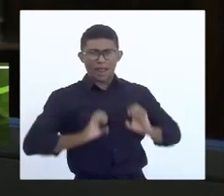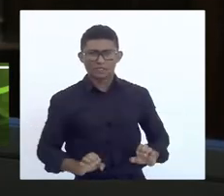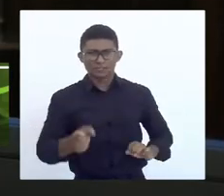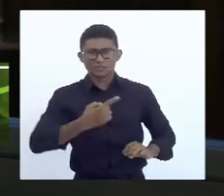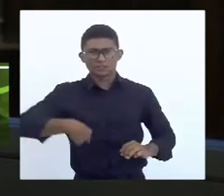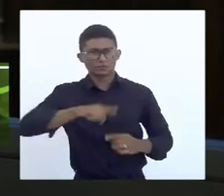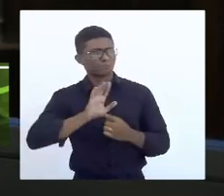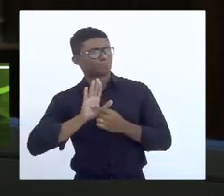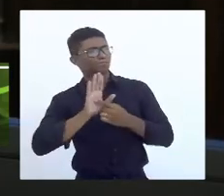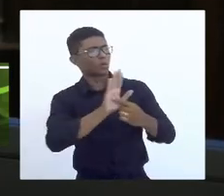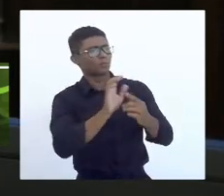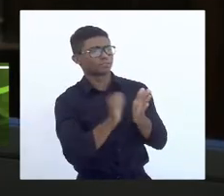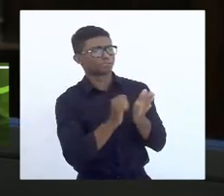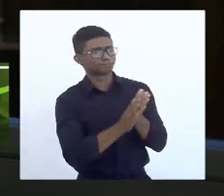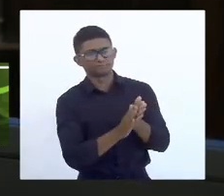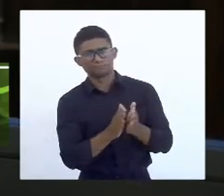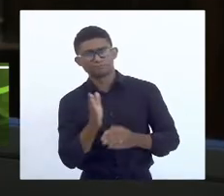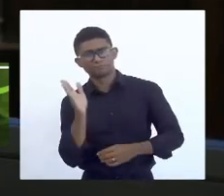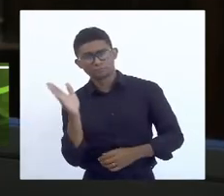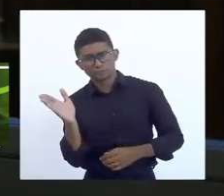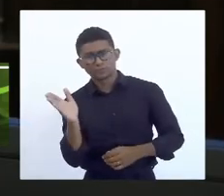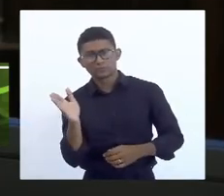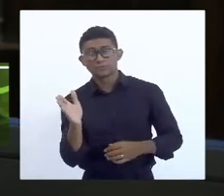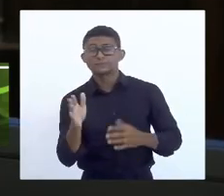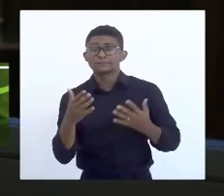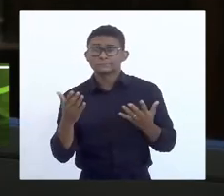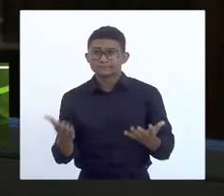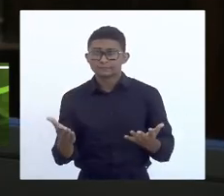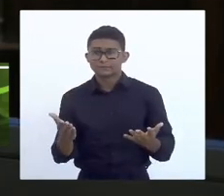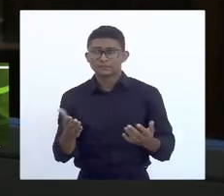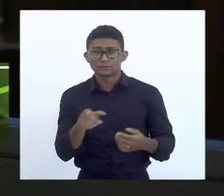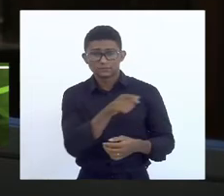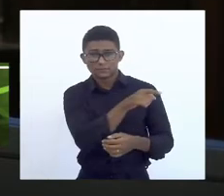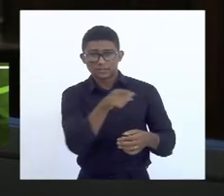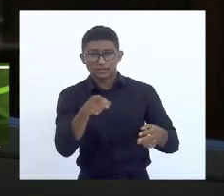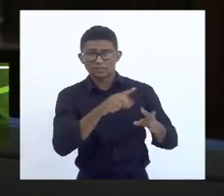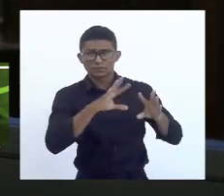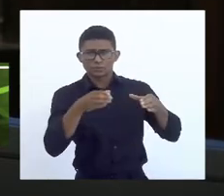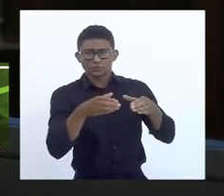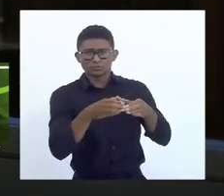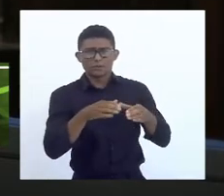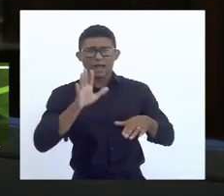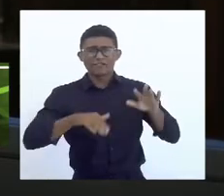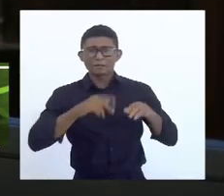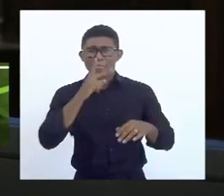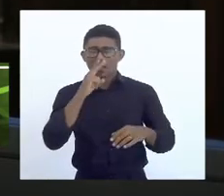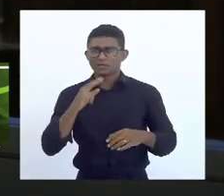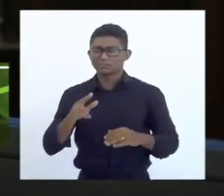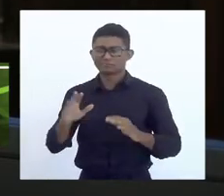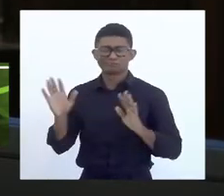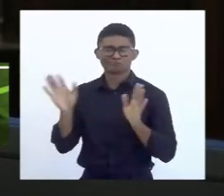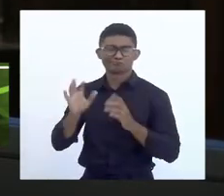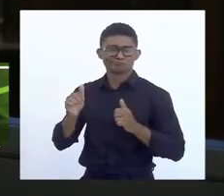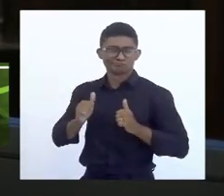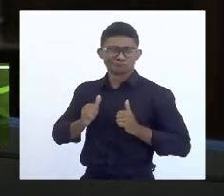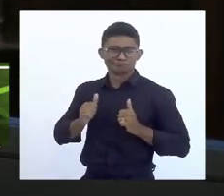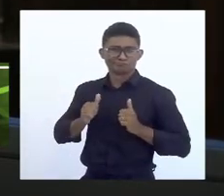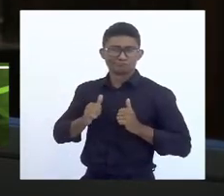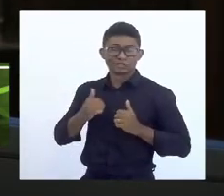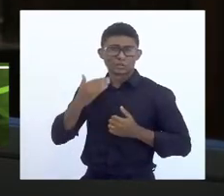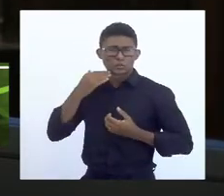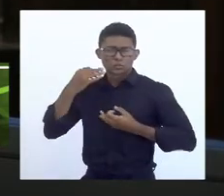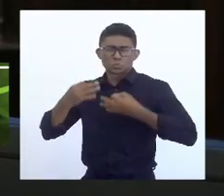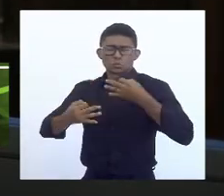essas comissões de ética elas acabam se eximindo do seu papel de fazer